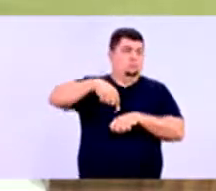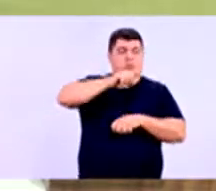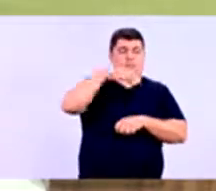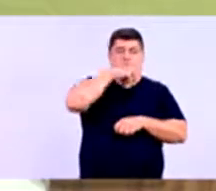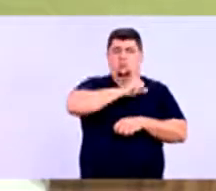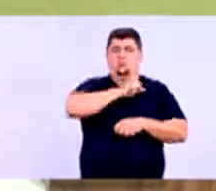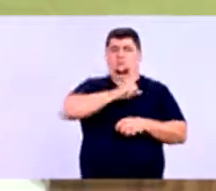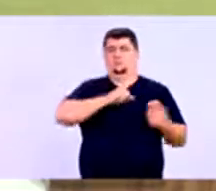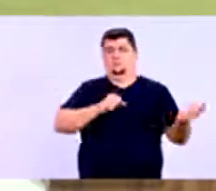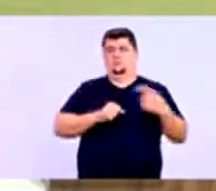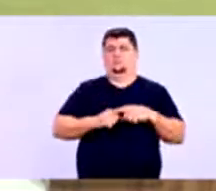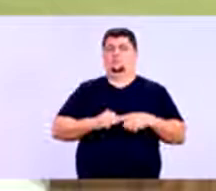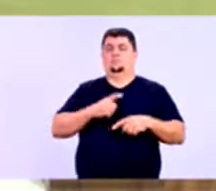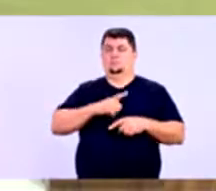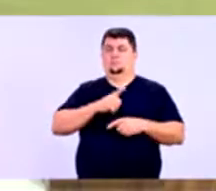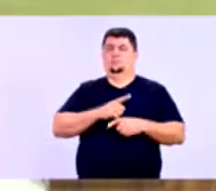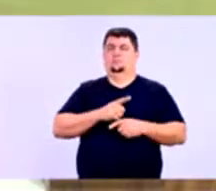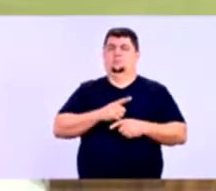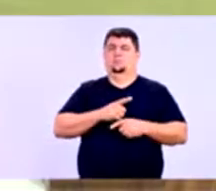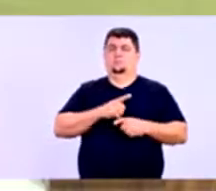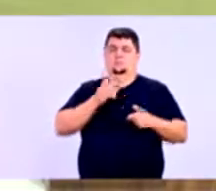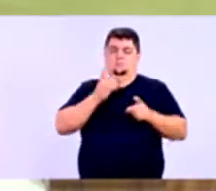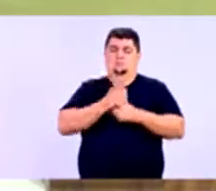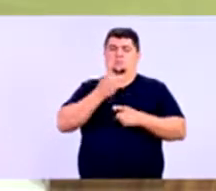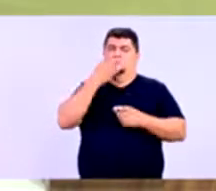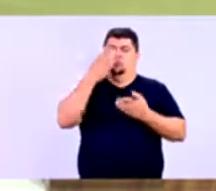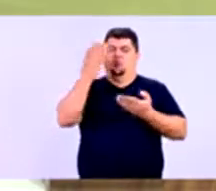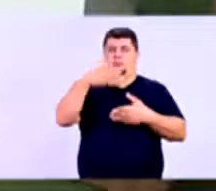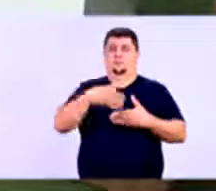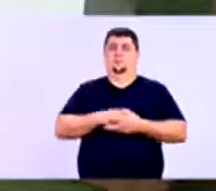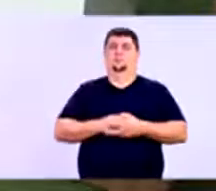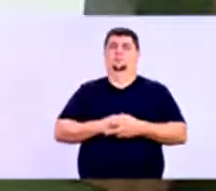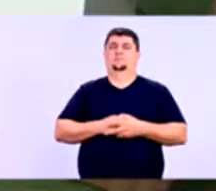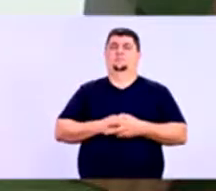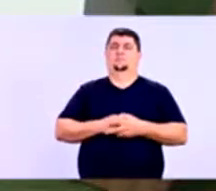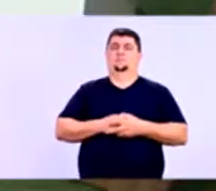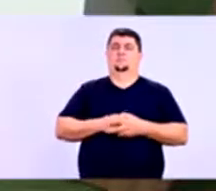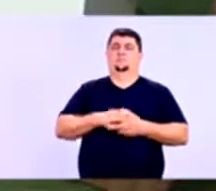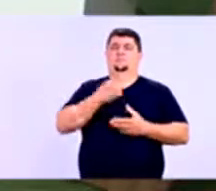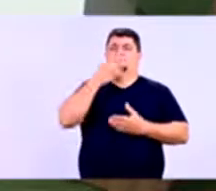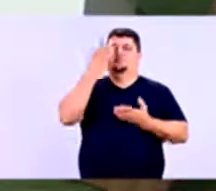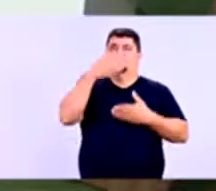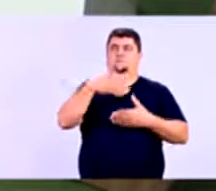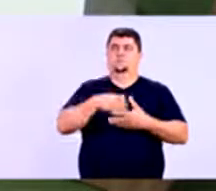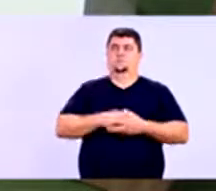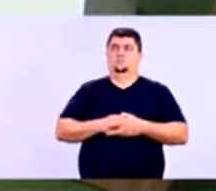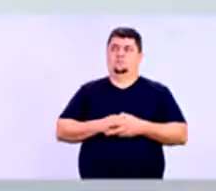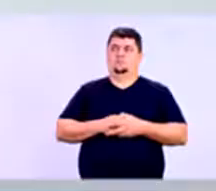imprimir. Tá aí pra gente, e boa prova para vocês. Então, boa prova.